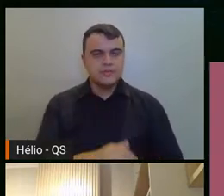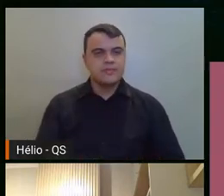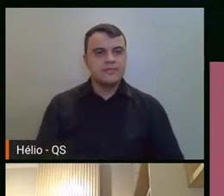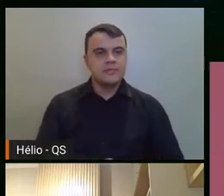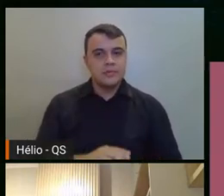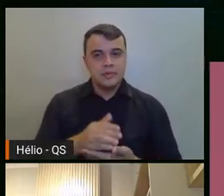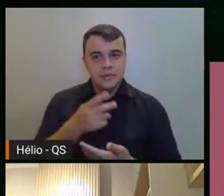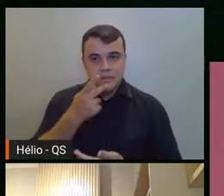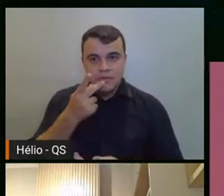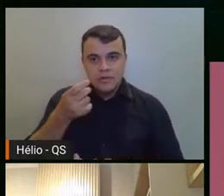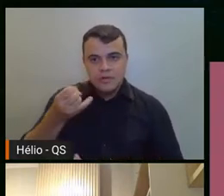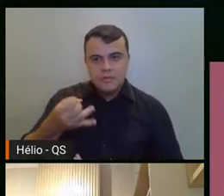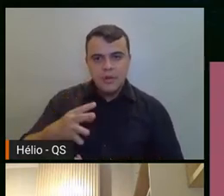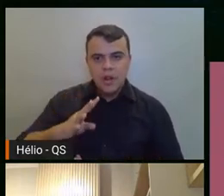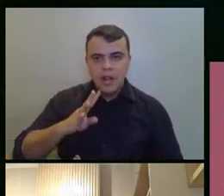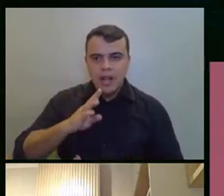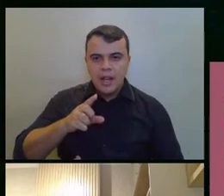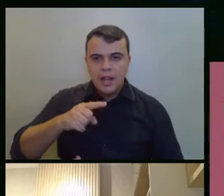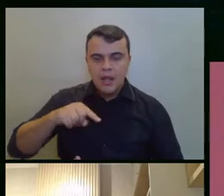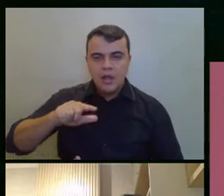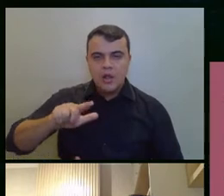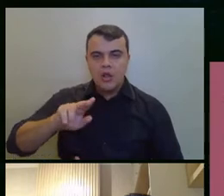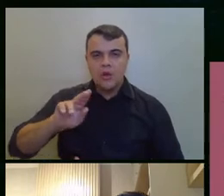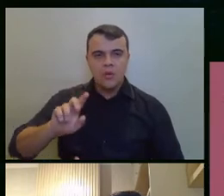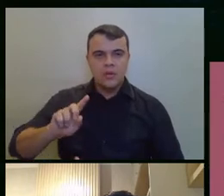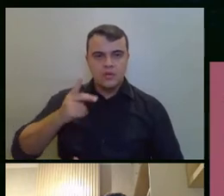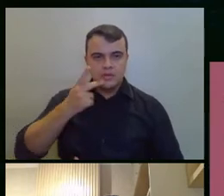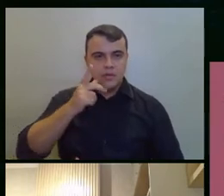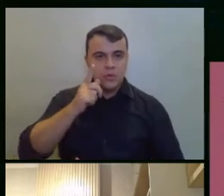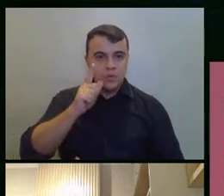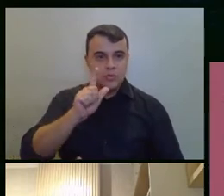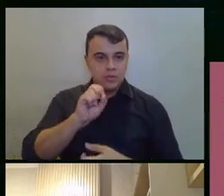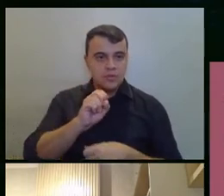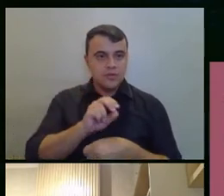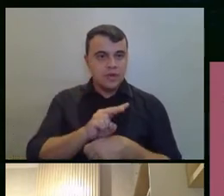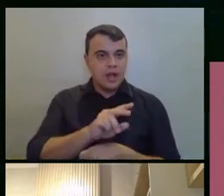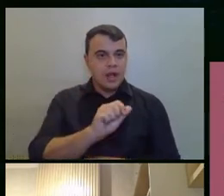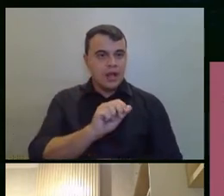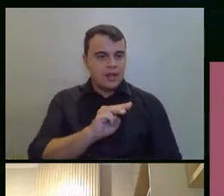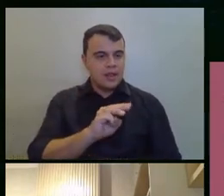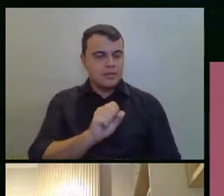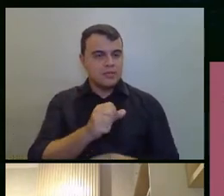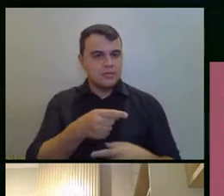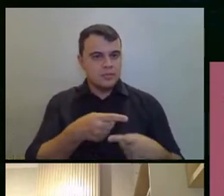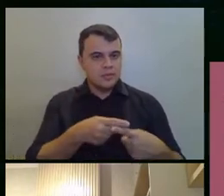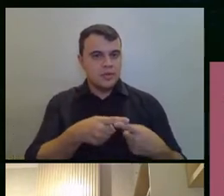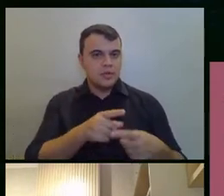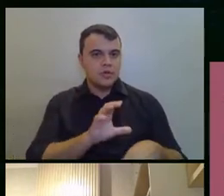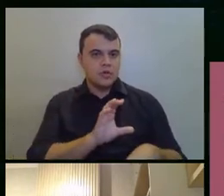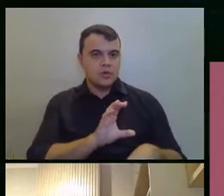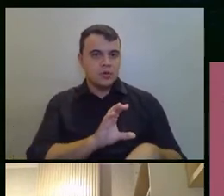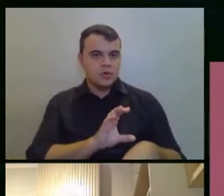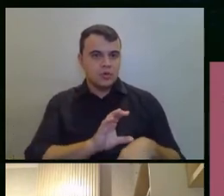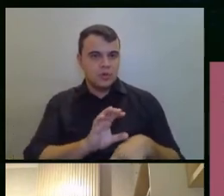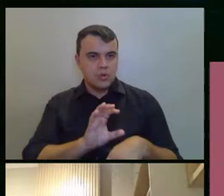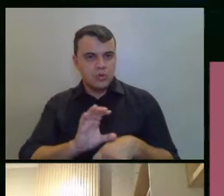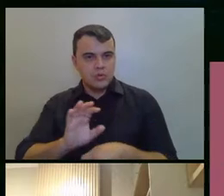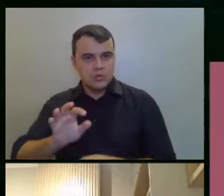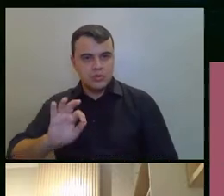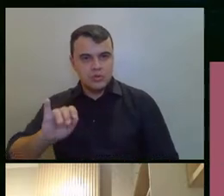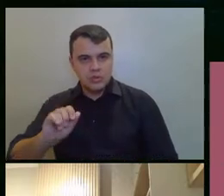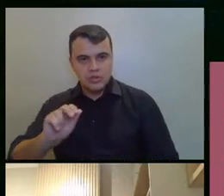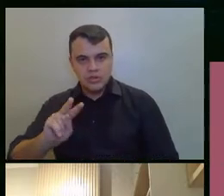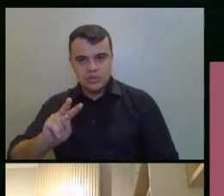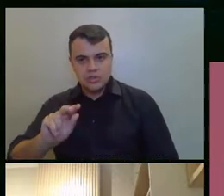teve até um comentário bem legal aqui ó do Luiz falando que conseguiu a vaga na WS graças ao botecamp de djava da